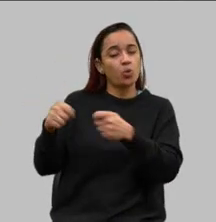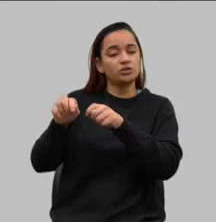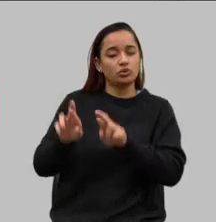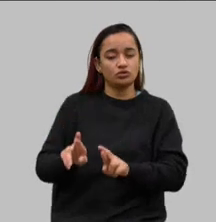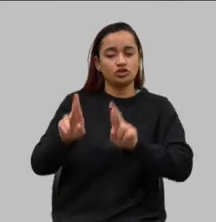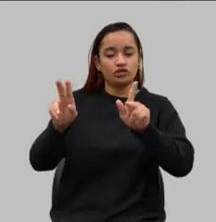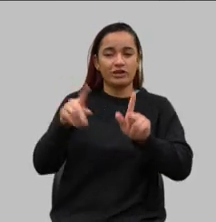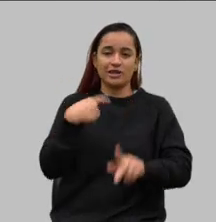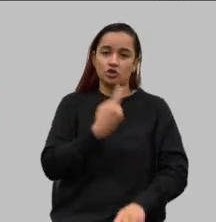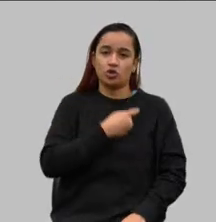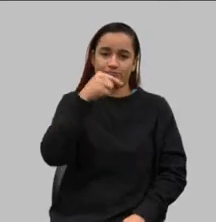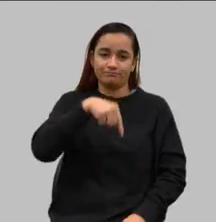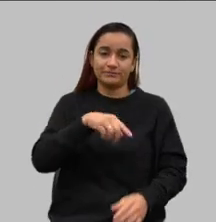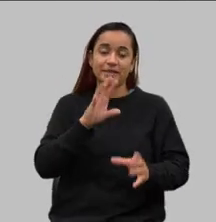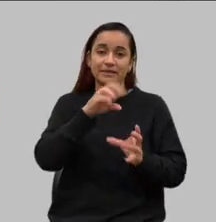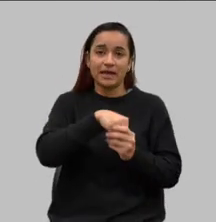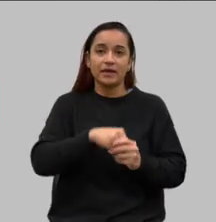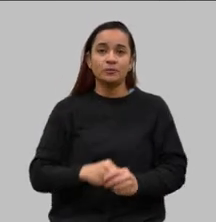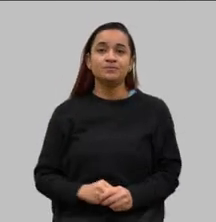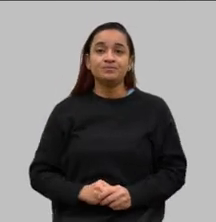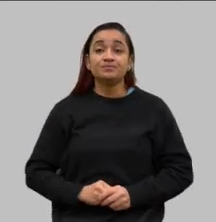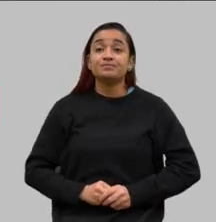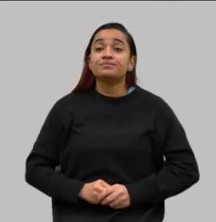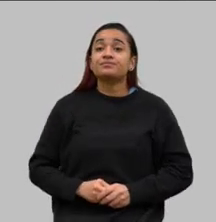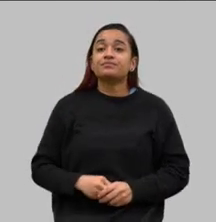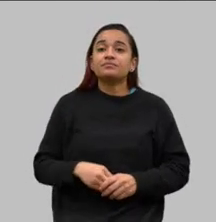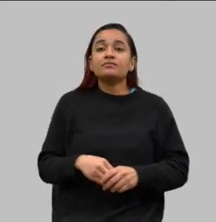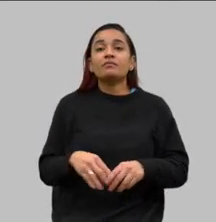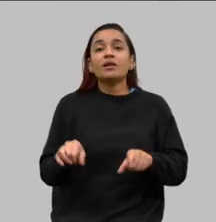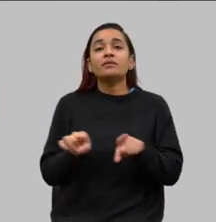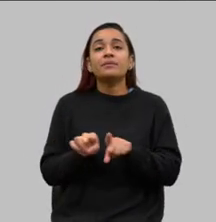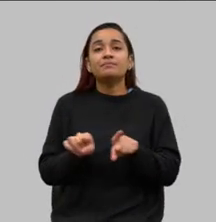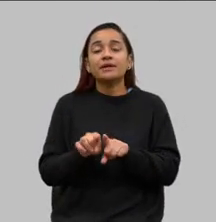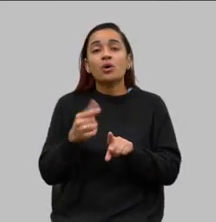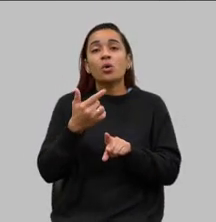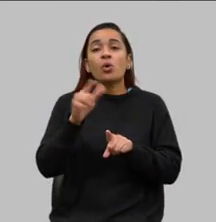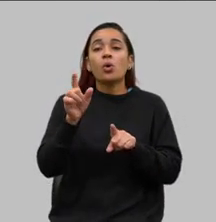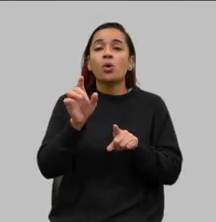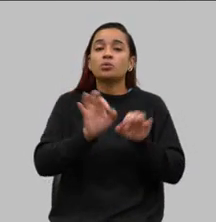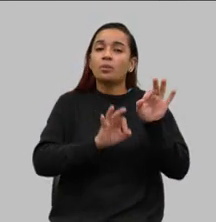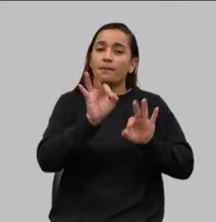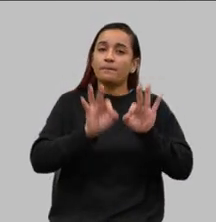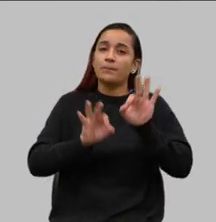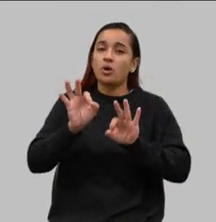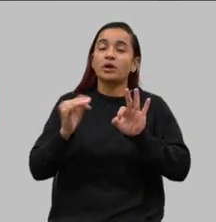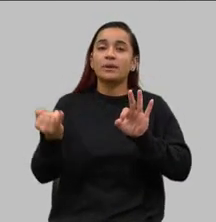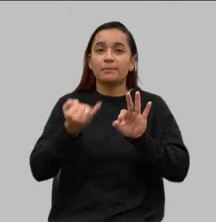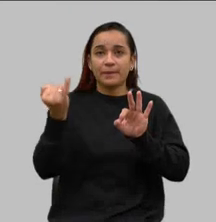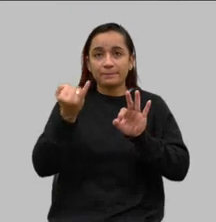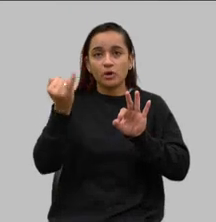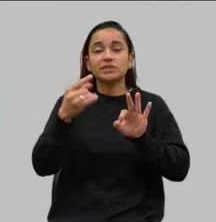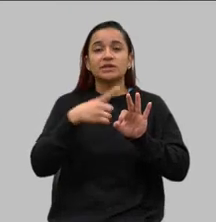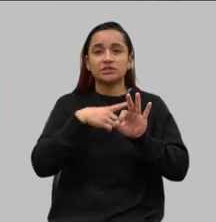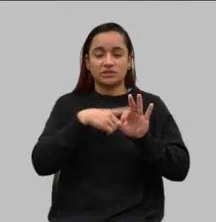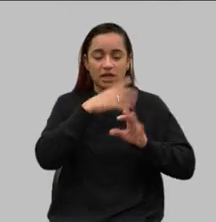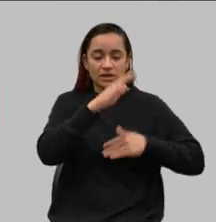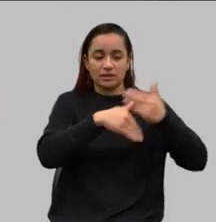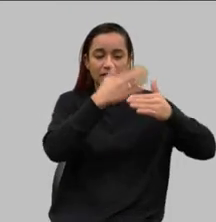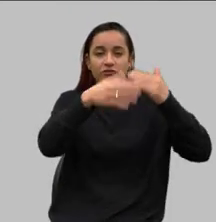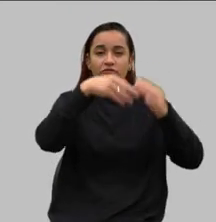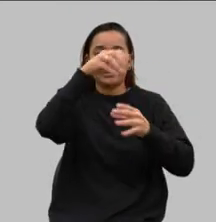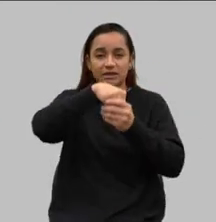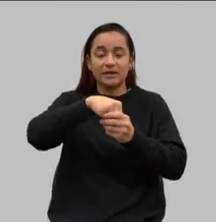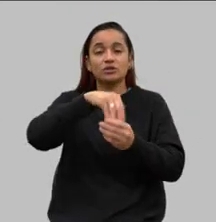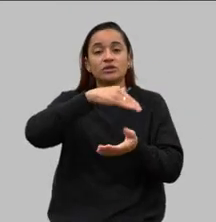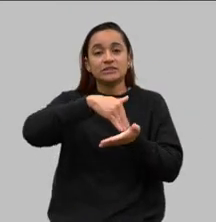interior um outro programa muito importante que é desenvolvido no âmbito da subsecretaria de gestão ambiental subsecretário Diogo aqui